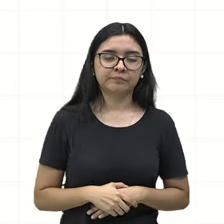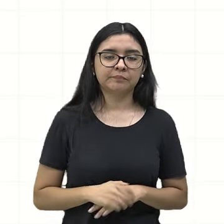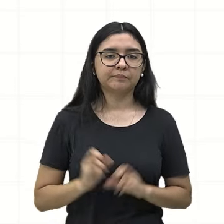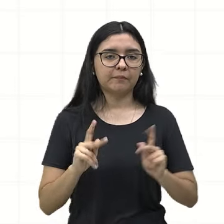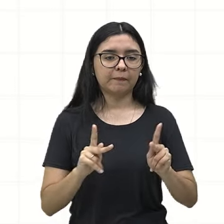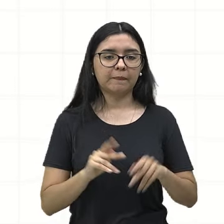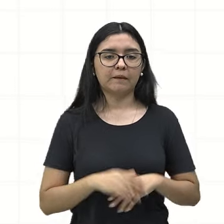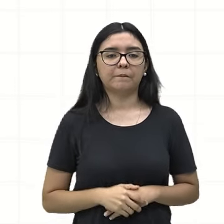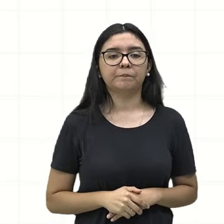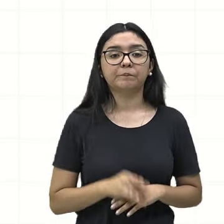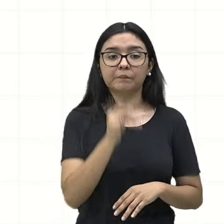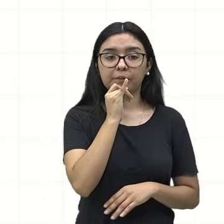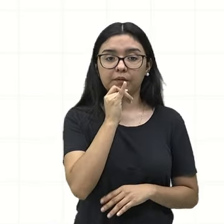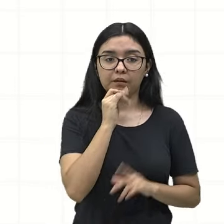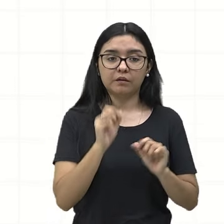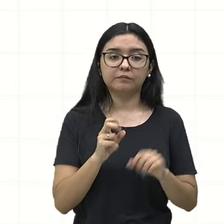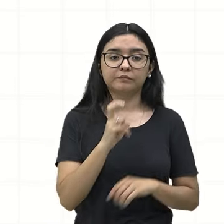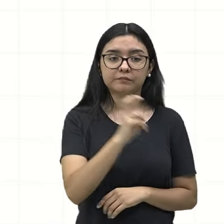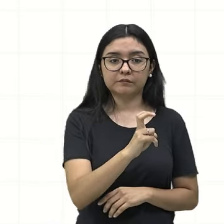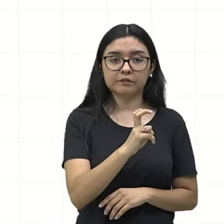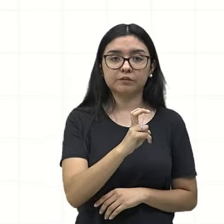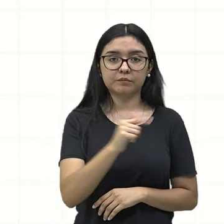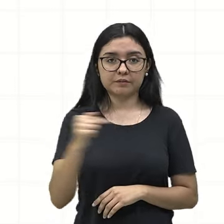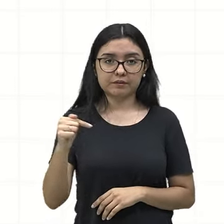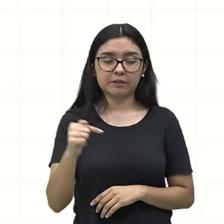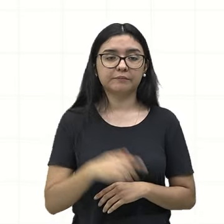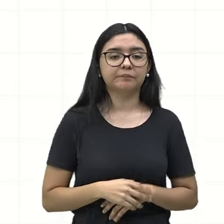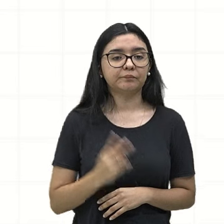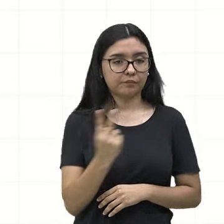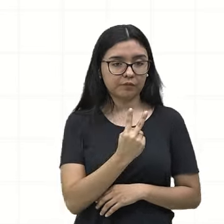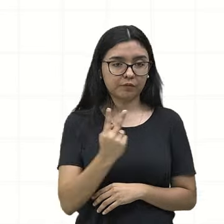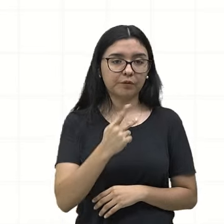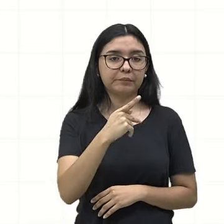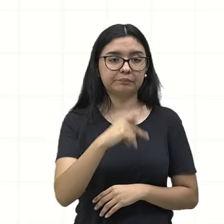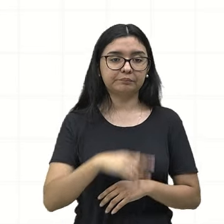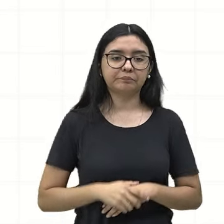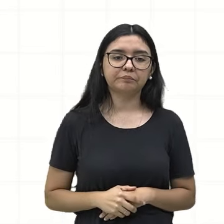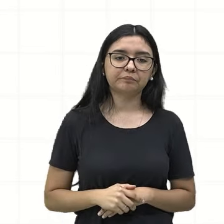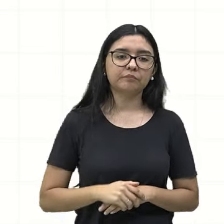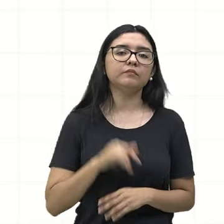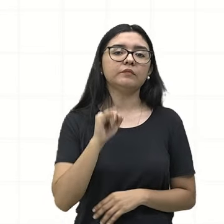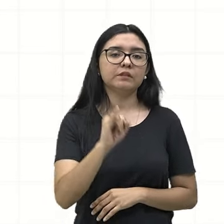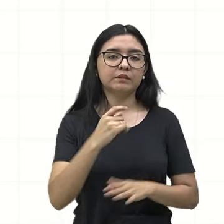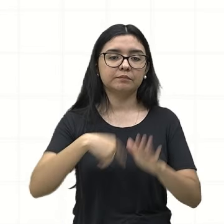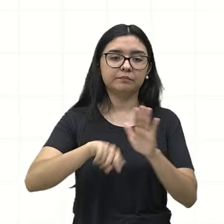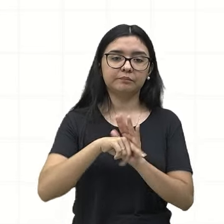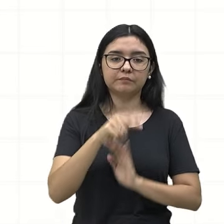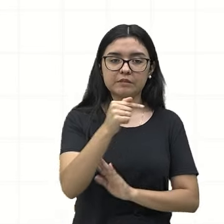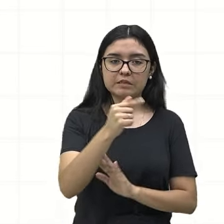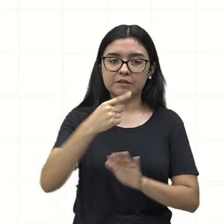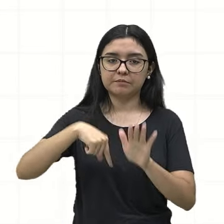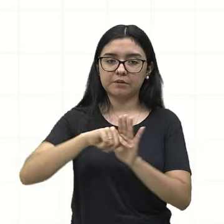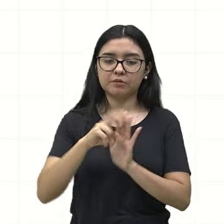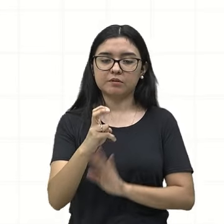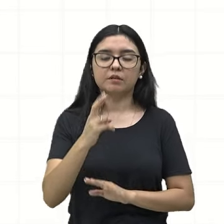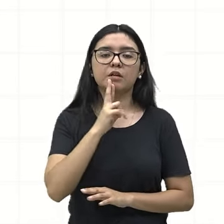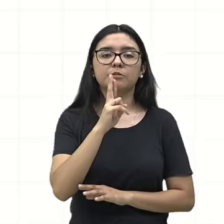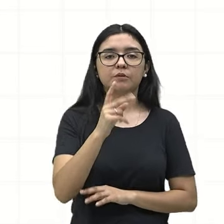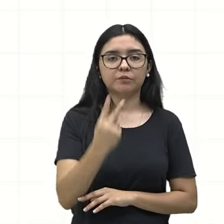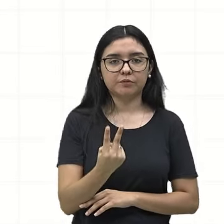Beleza? Olha só, o número 5 e o número 7 são 2 números primos consecutivos que ao subtrairmos, 7 menos 5, a resposta também